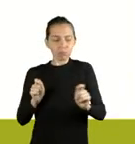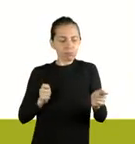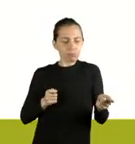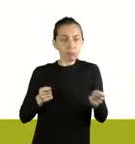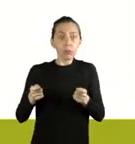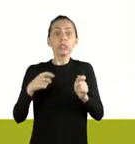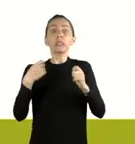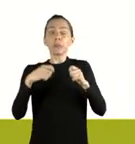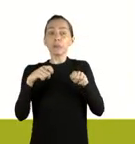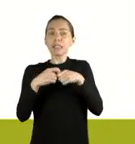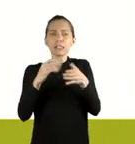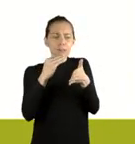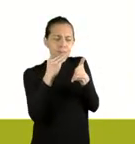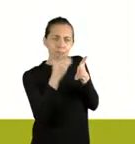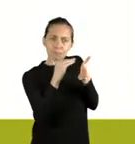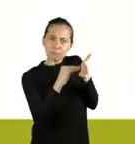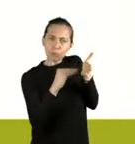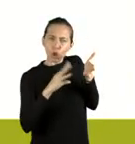de gasto.